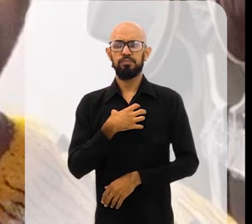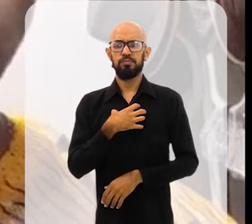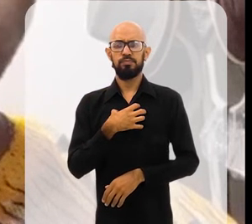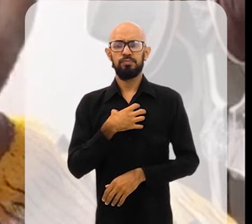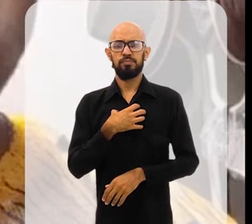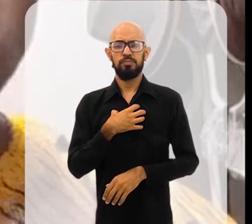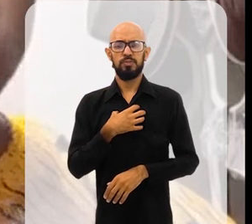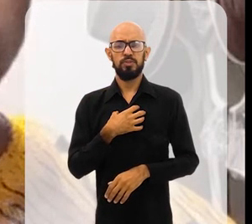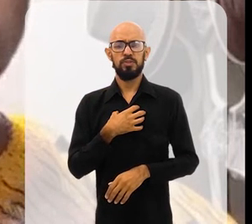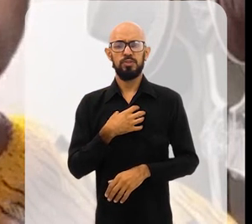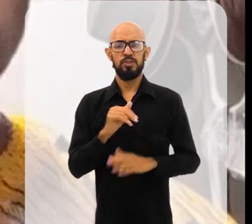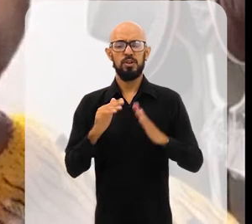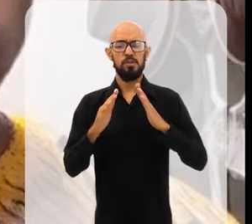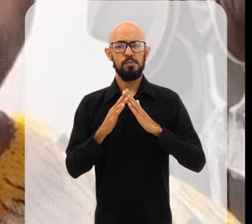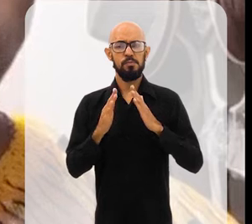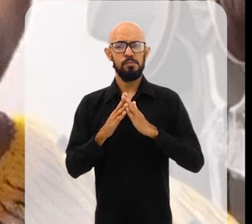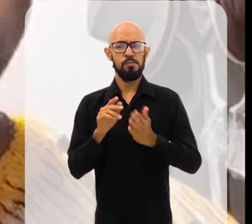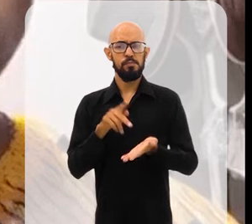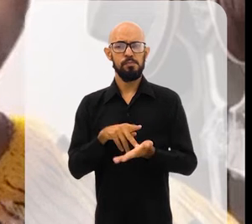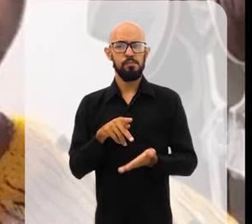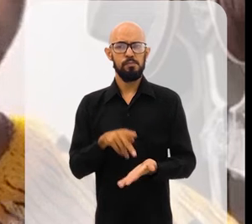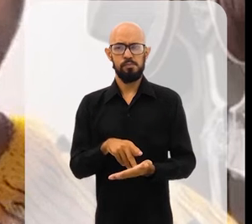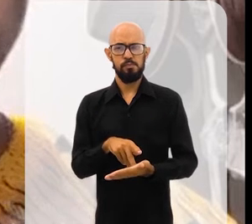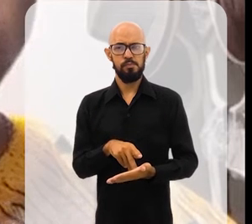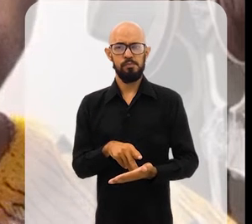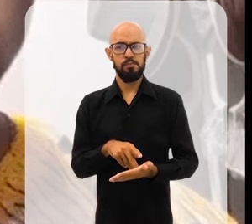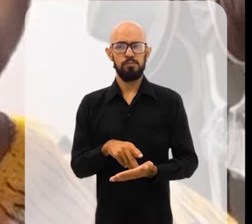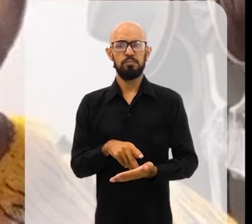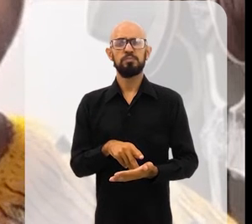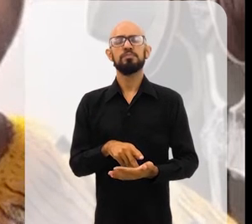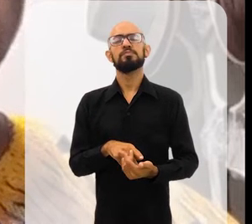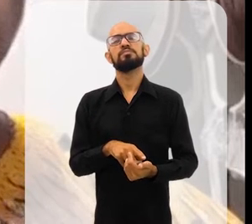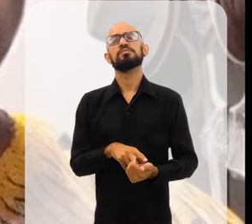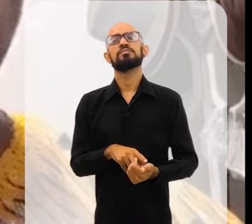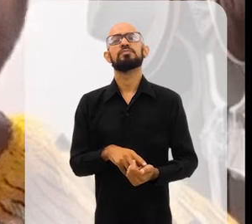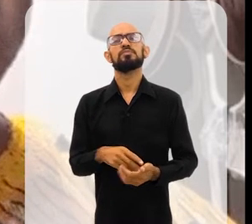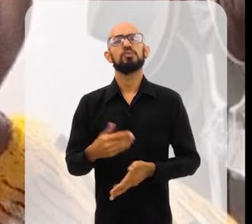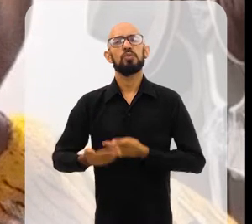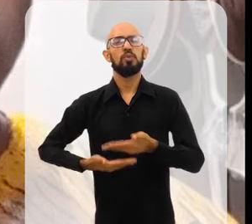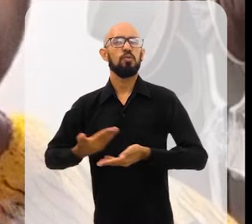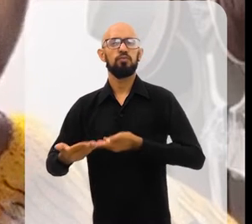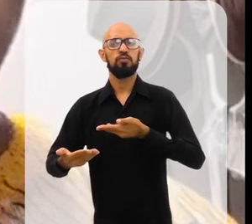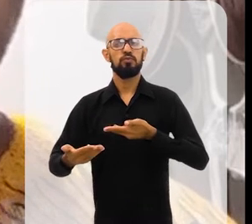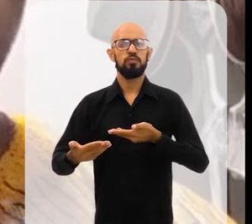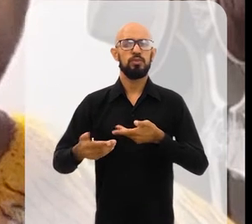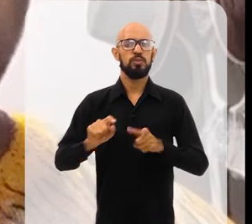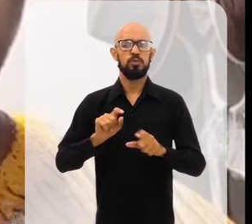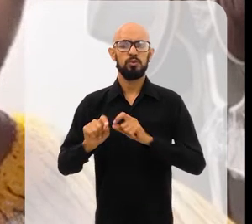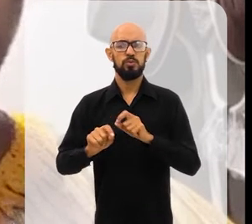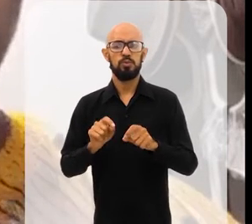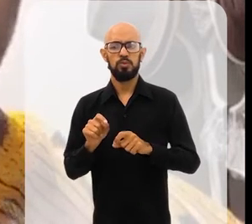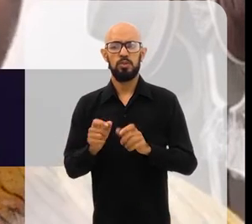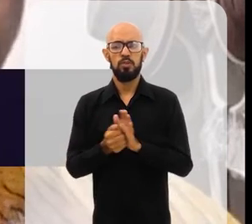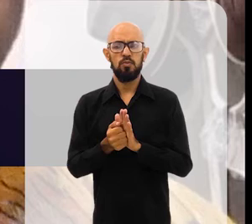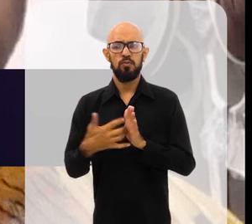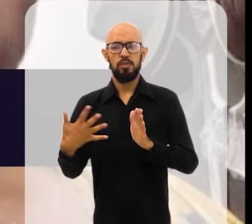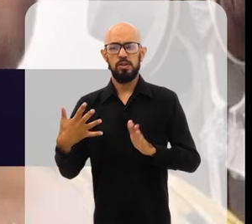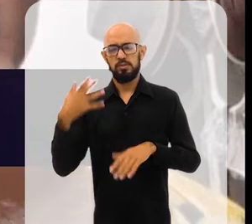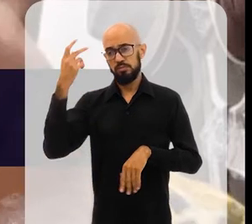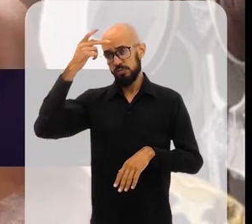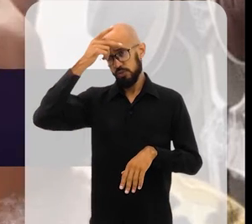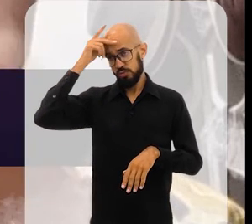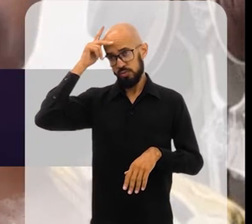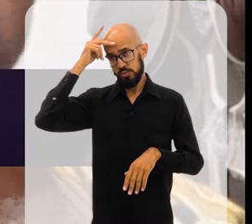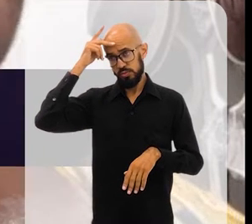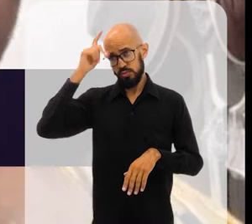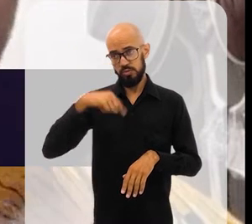senti muito em casa, de verdade, né, literalmente, convivendo com muita